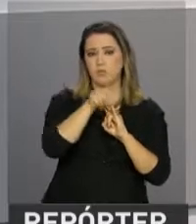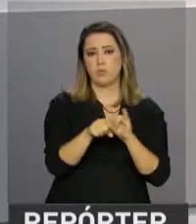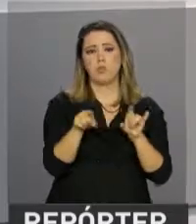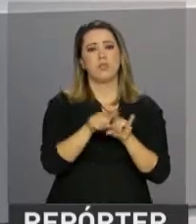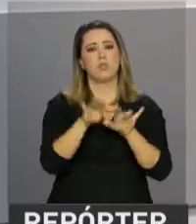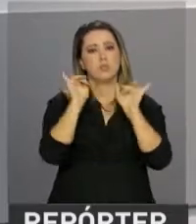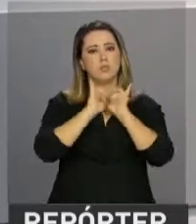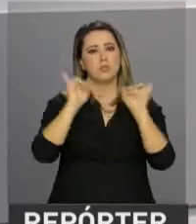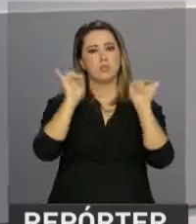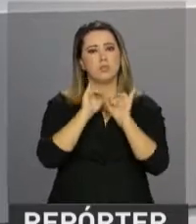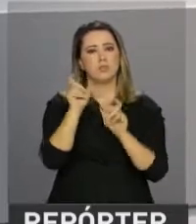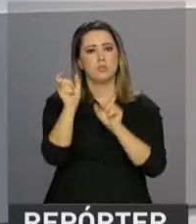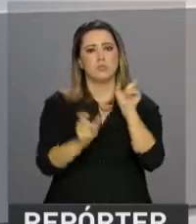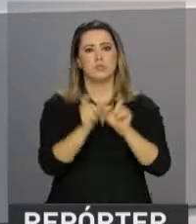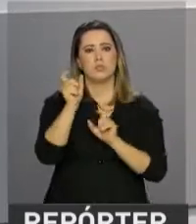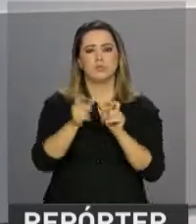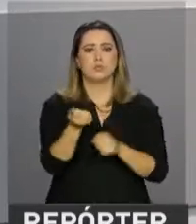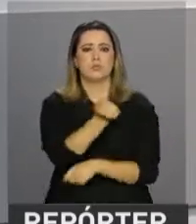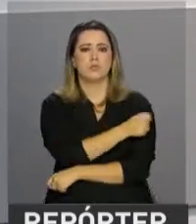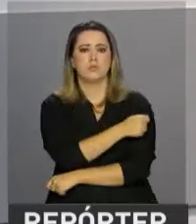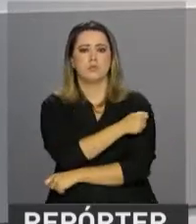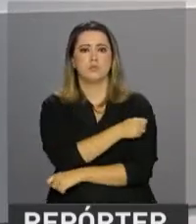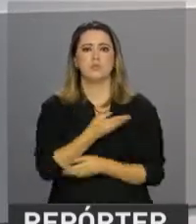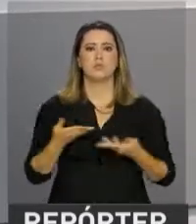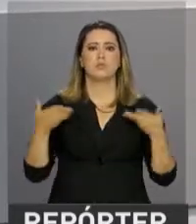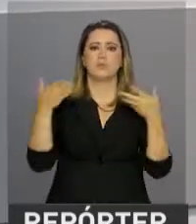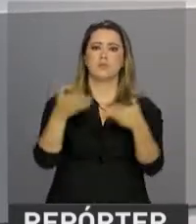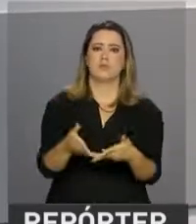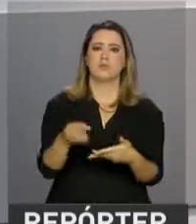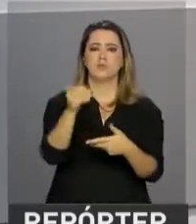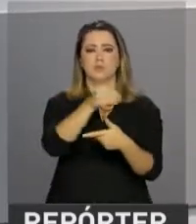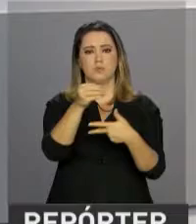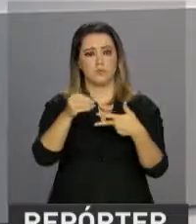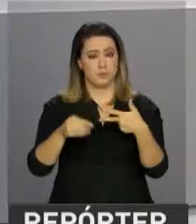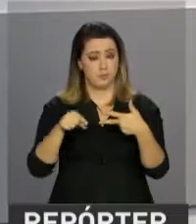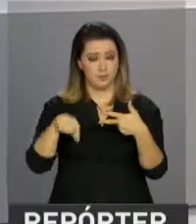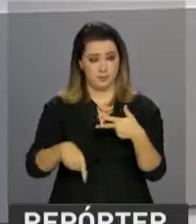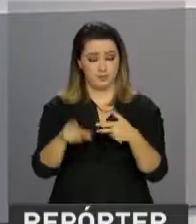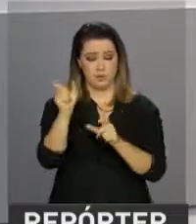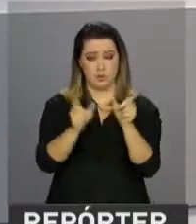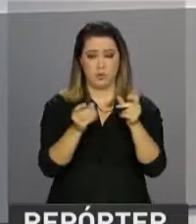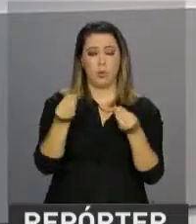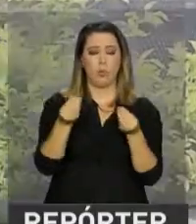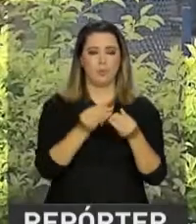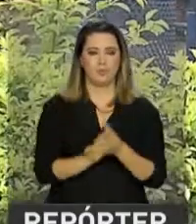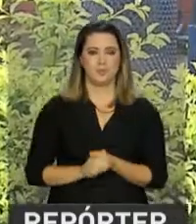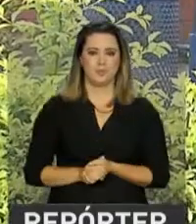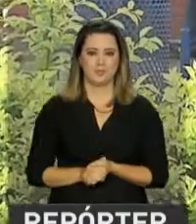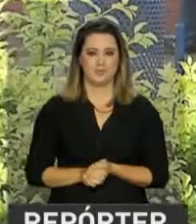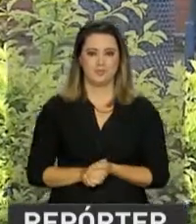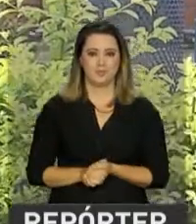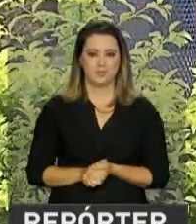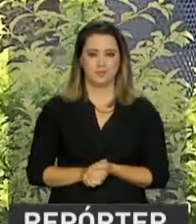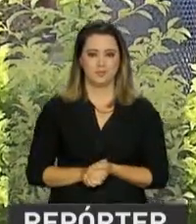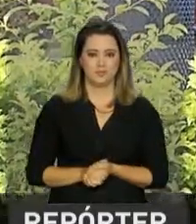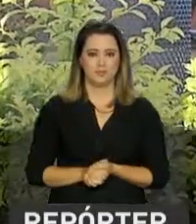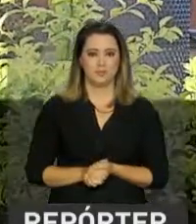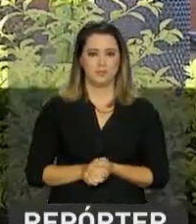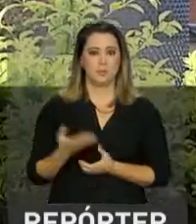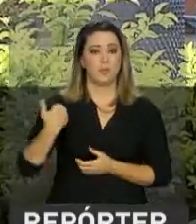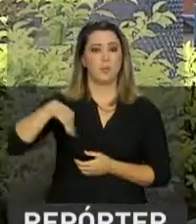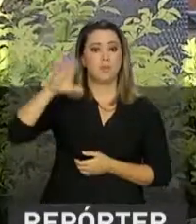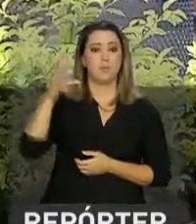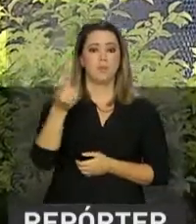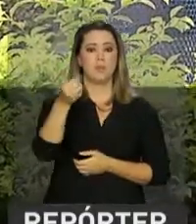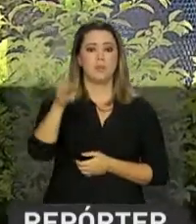teixeira inep divulgou o perfil dos estudantes que vão fazer o exame neste ano mais de seis